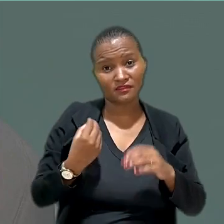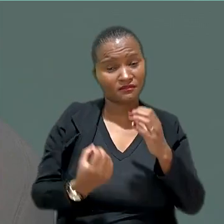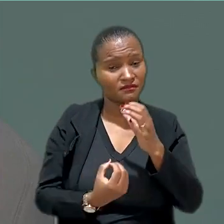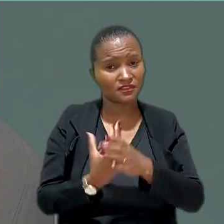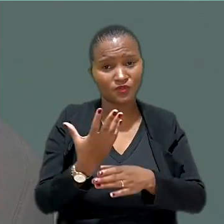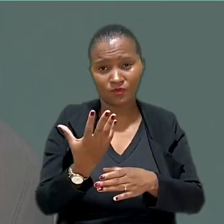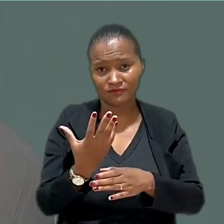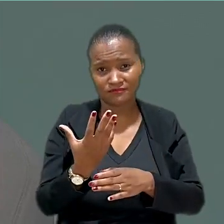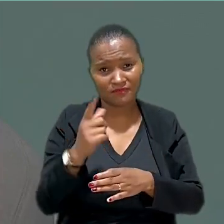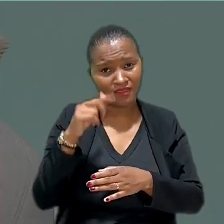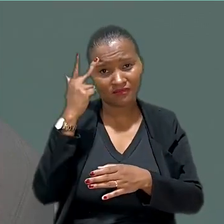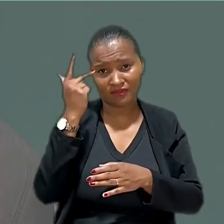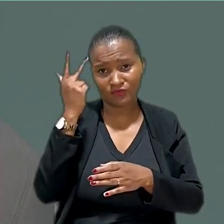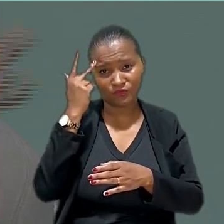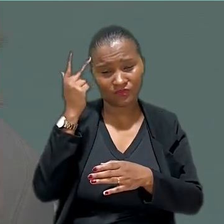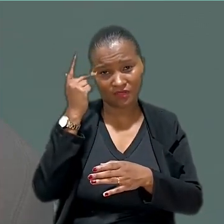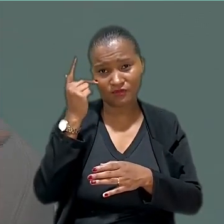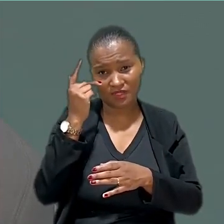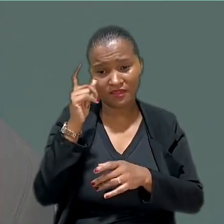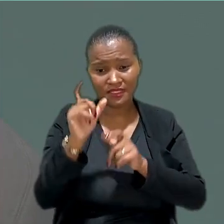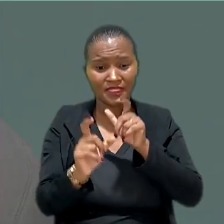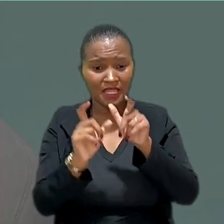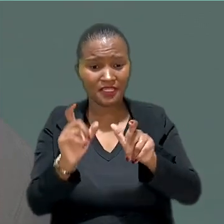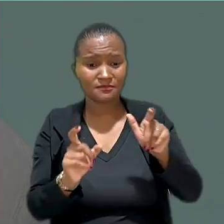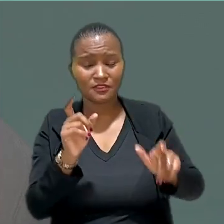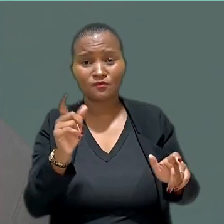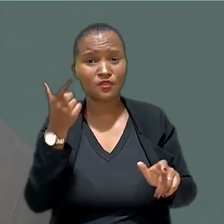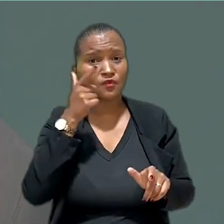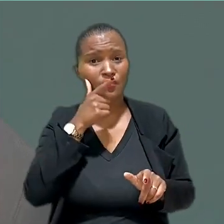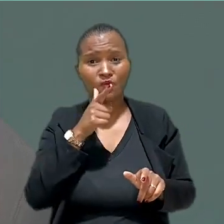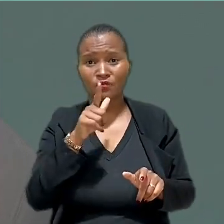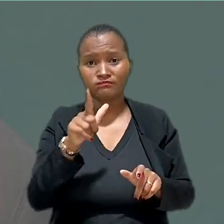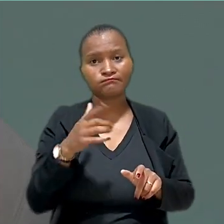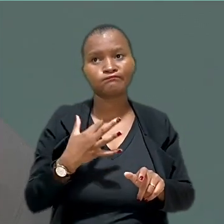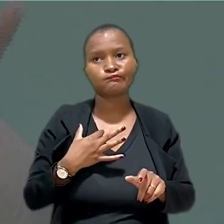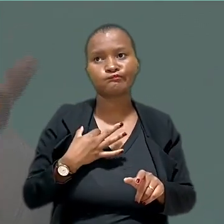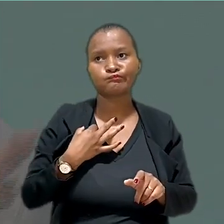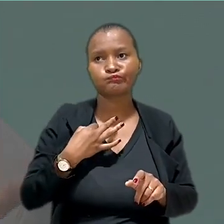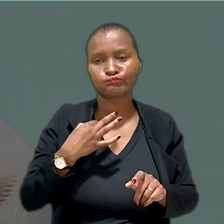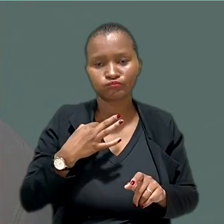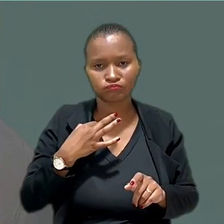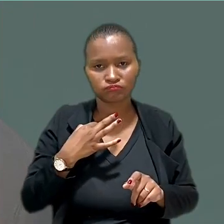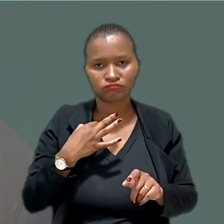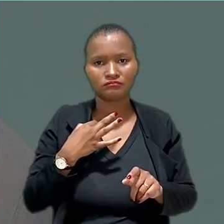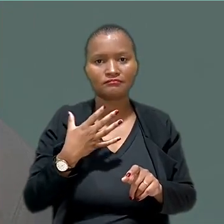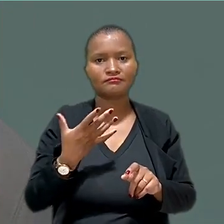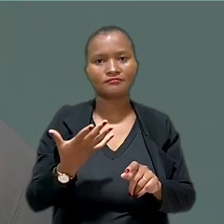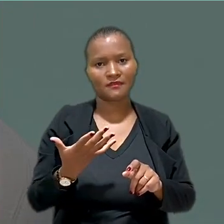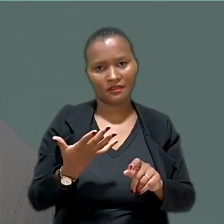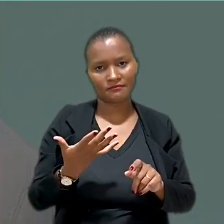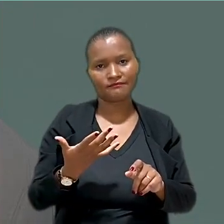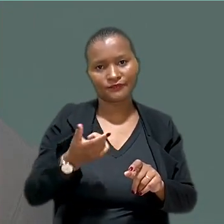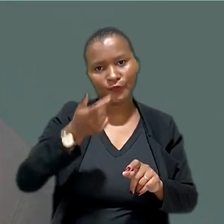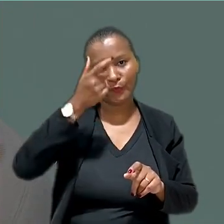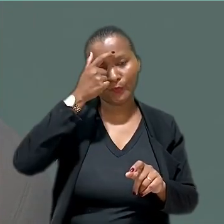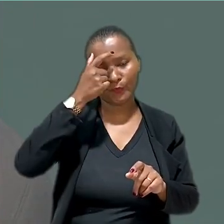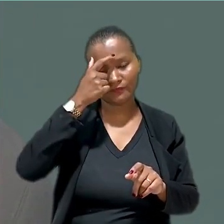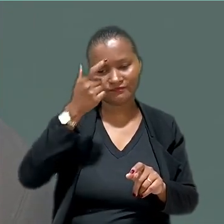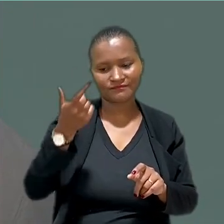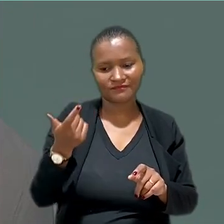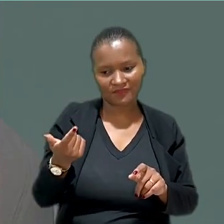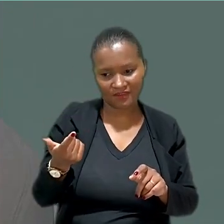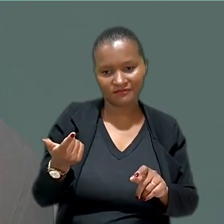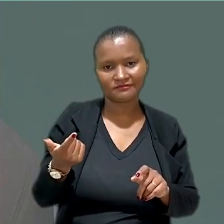natural, e que as pessoas, os envolvidos, não conseguiram voluntariamente, espontaneamente,